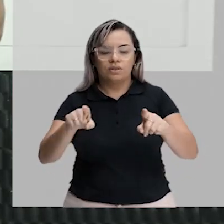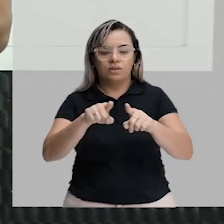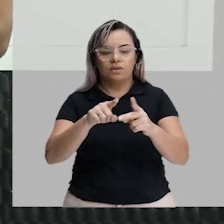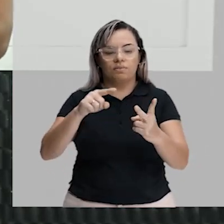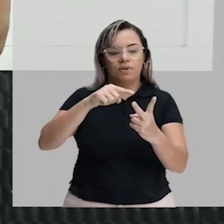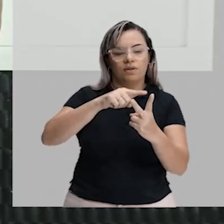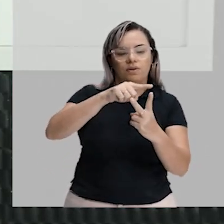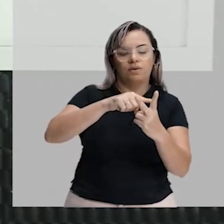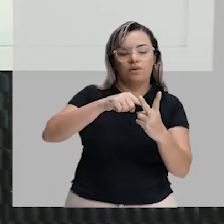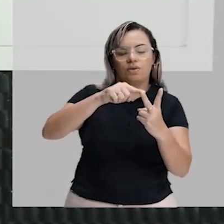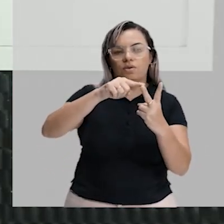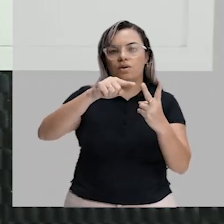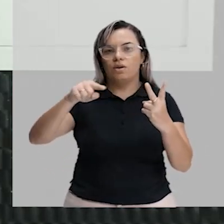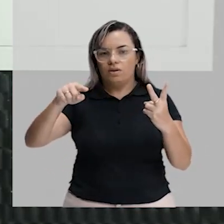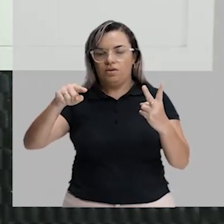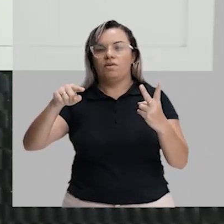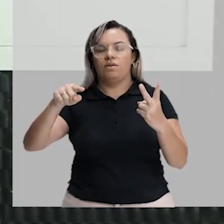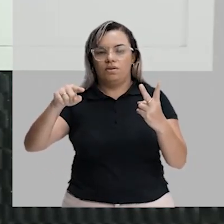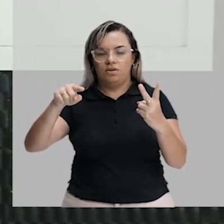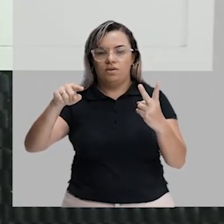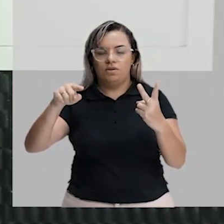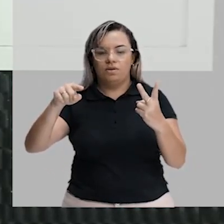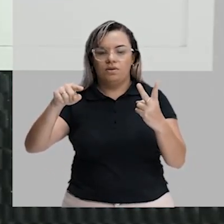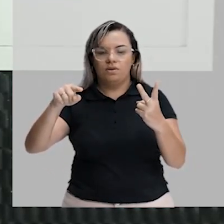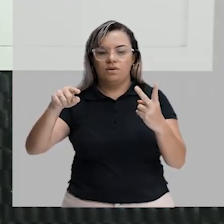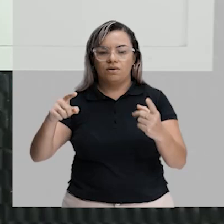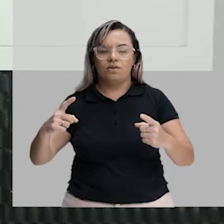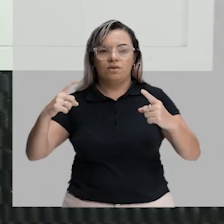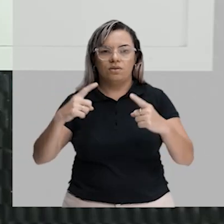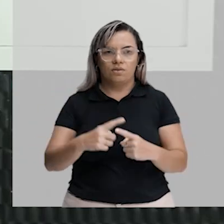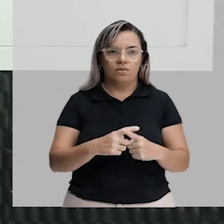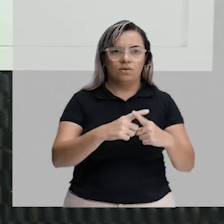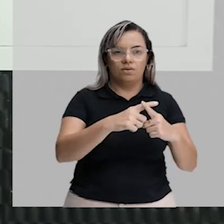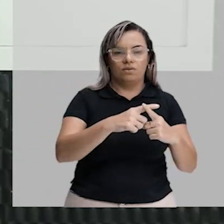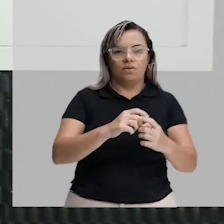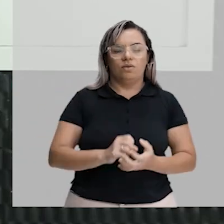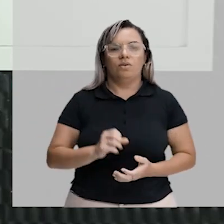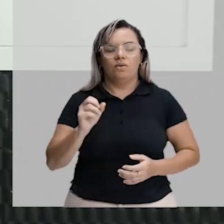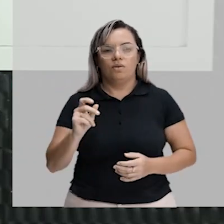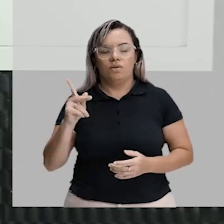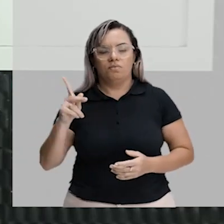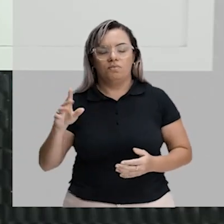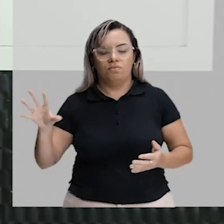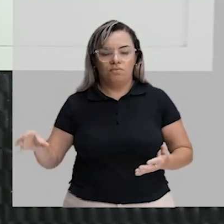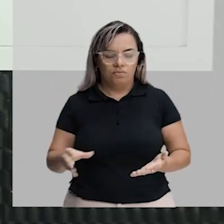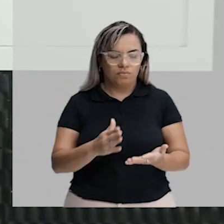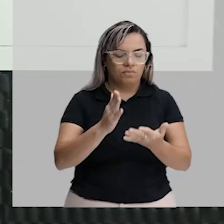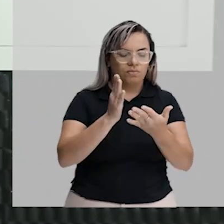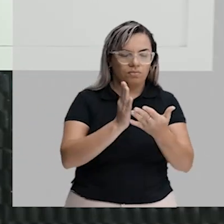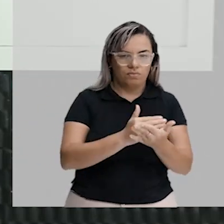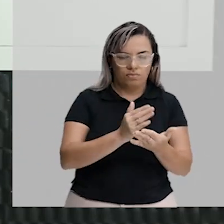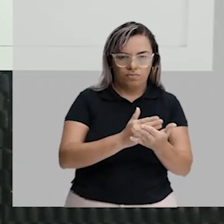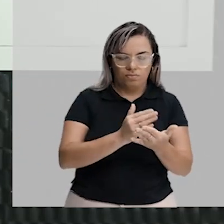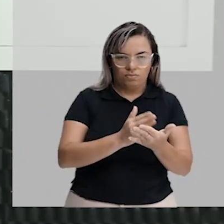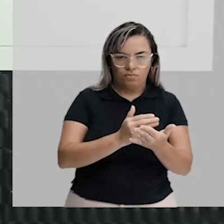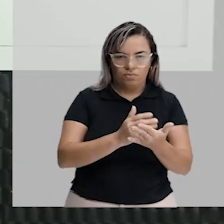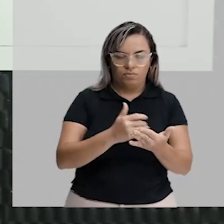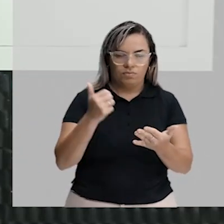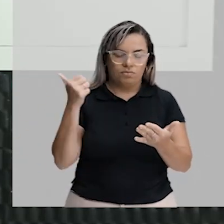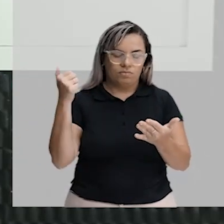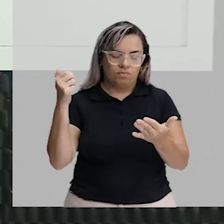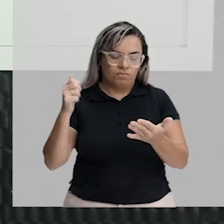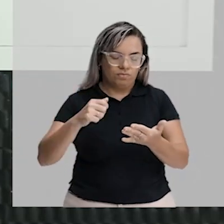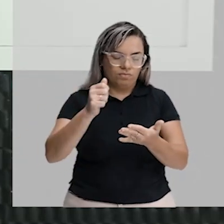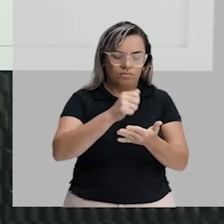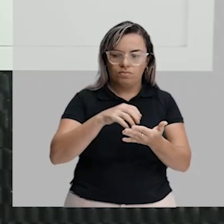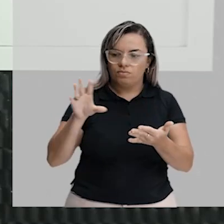esses assuntos aí com vocês a respeito do polinômio, beleza? Então pegue o caderno, sua canetinha,